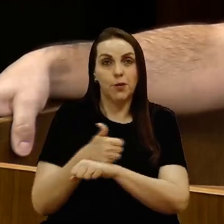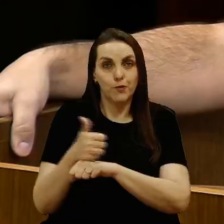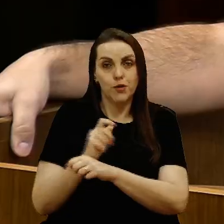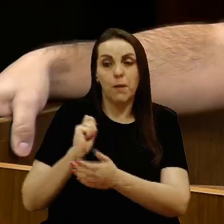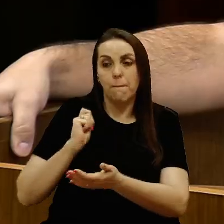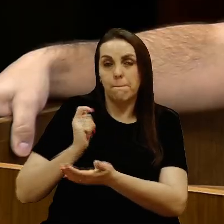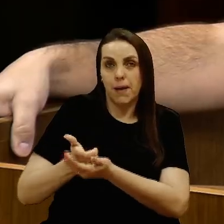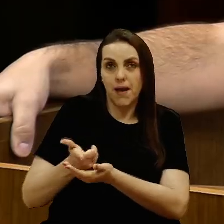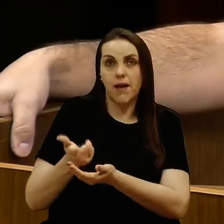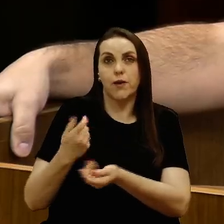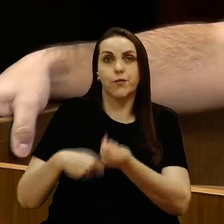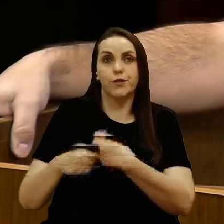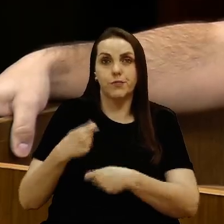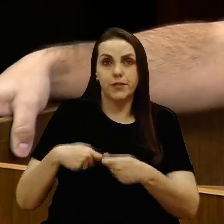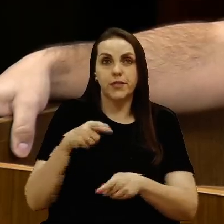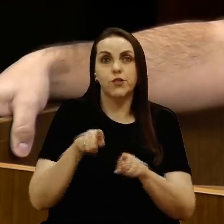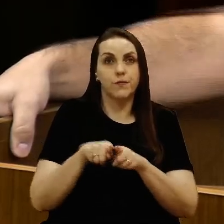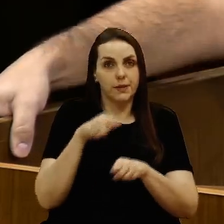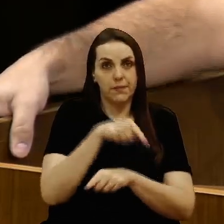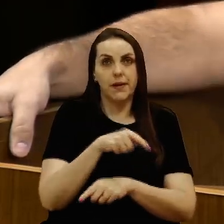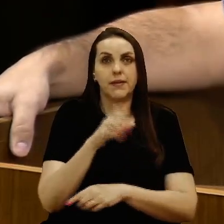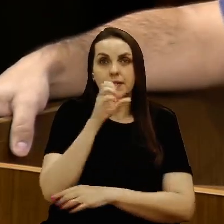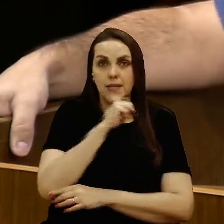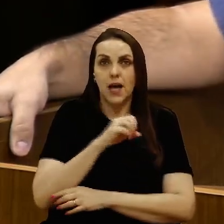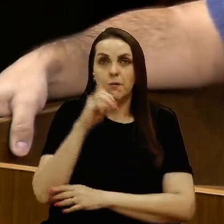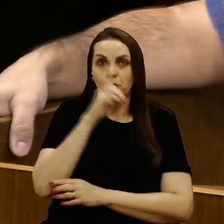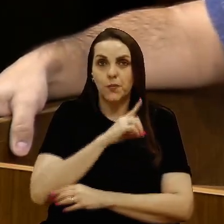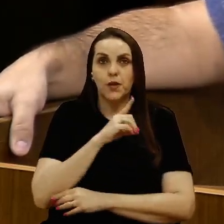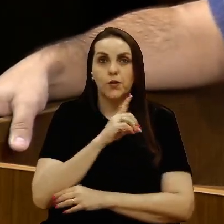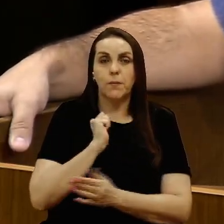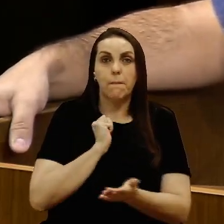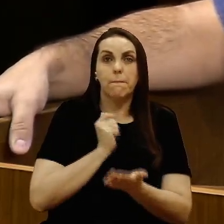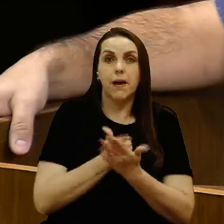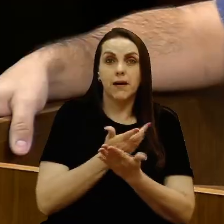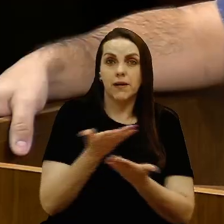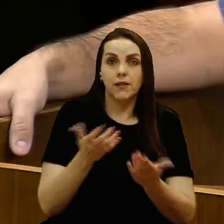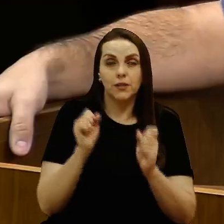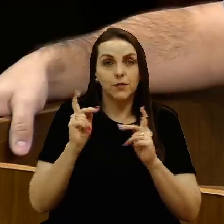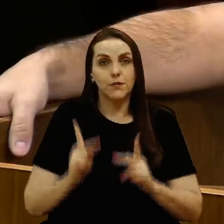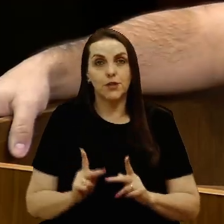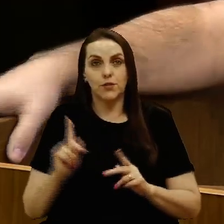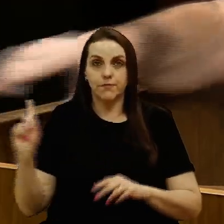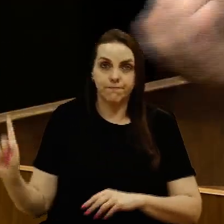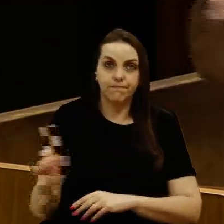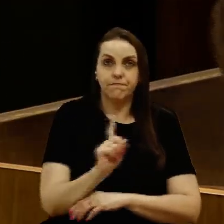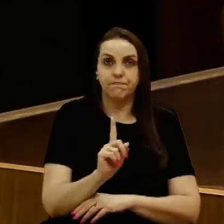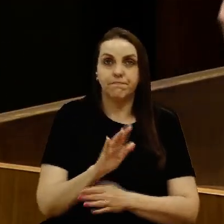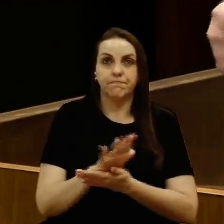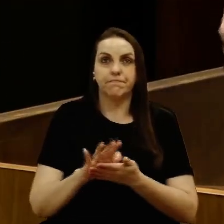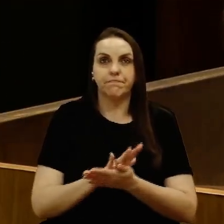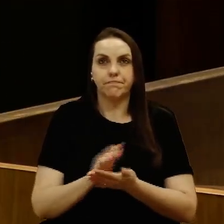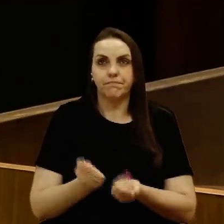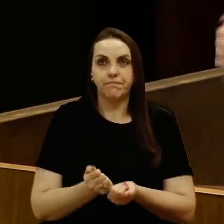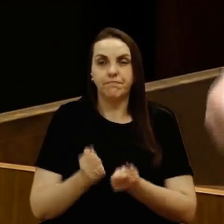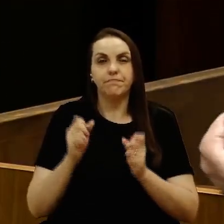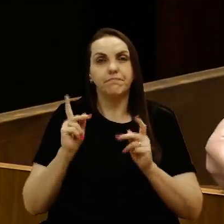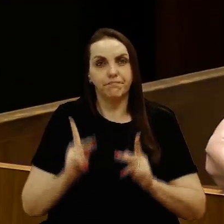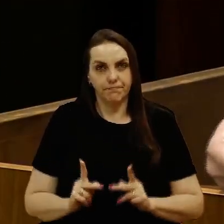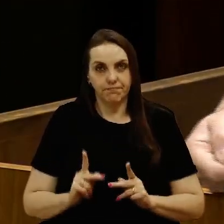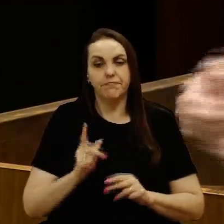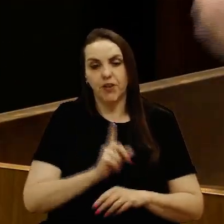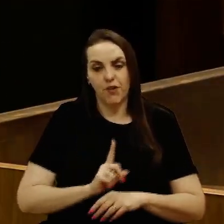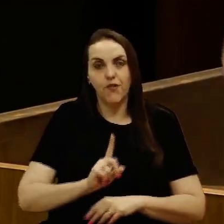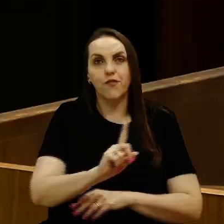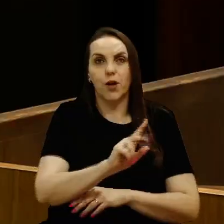lá no sábado e no domingo, a gente está pagando e as pessoas não estão comparecendo. Então, quem retira, que vai até o UBS, que as